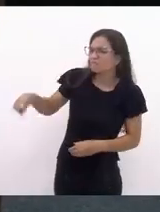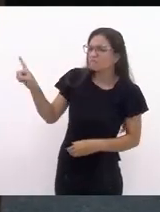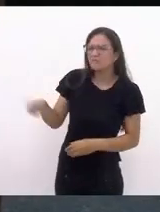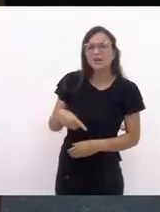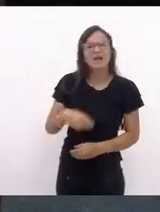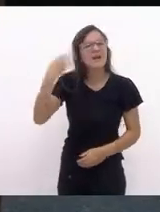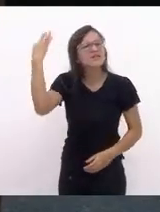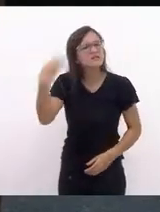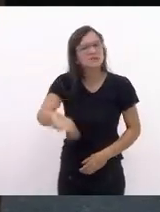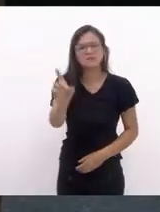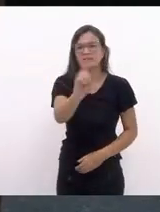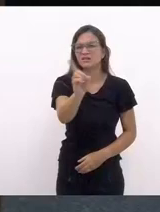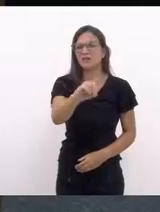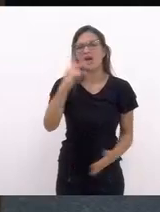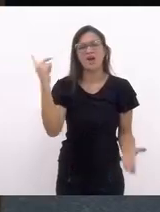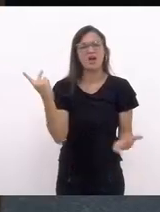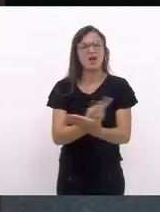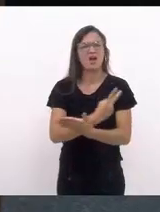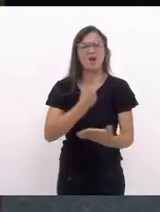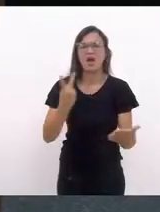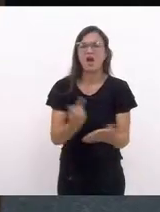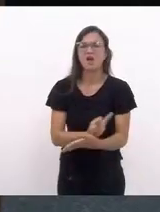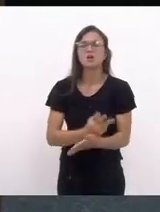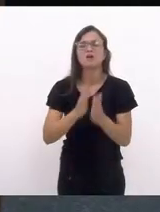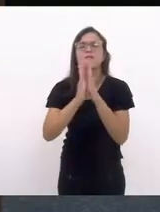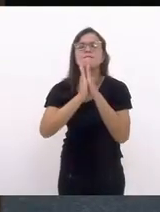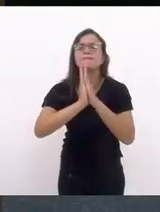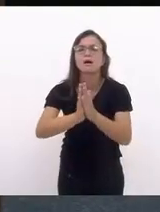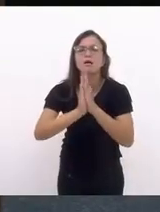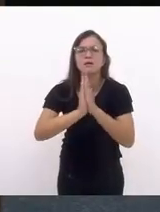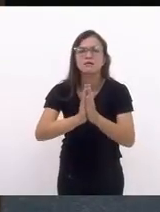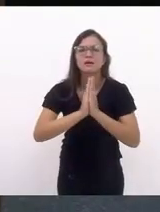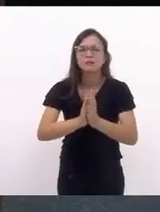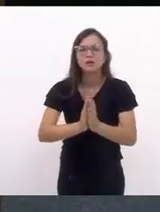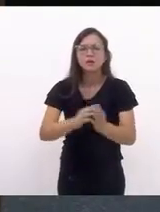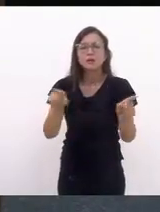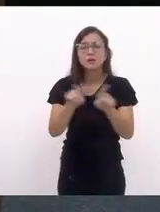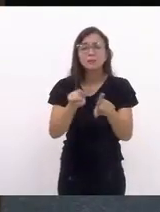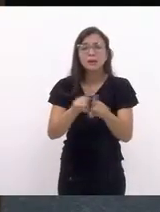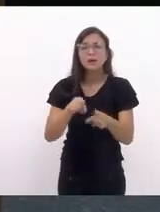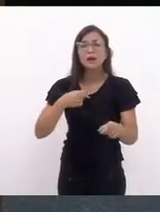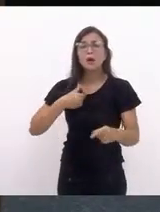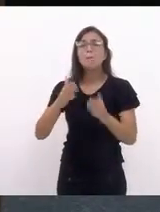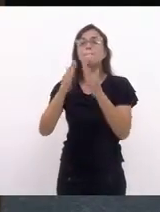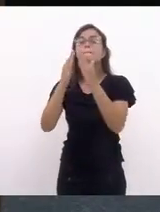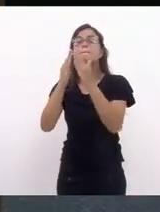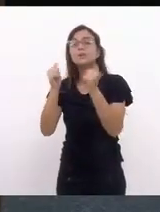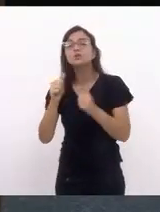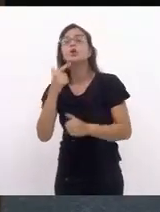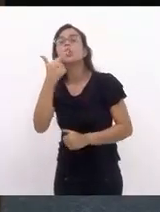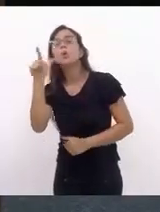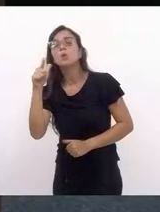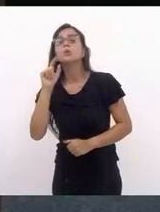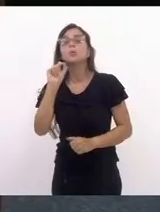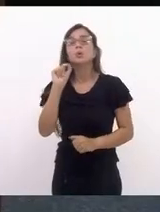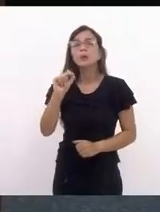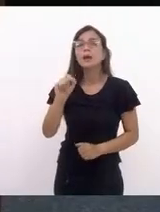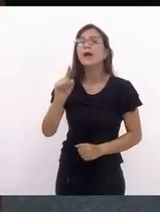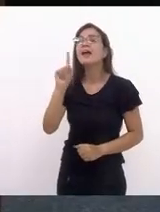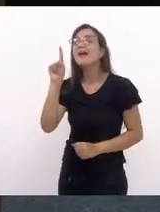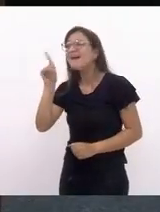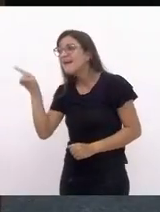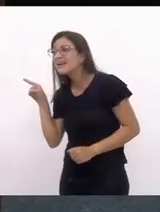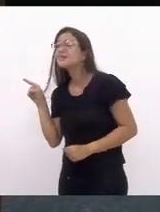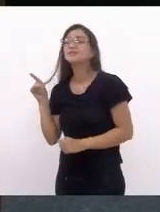modo indevido Então faça esse apelo como também faço apelo que nós nos voltemos para aqueles que foram